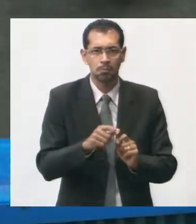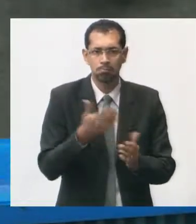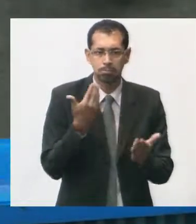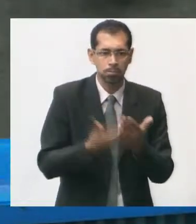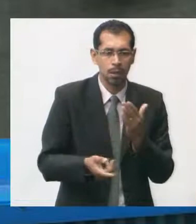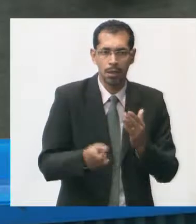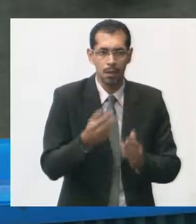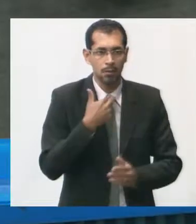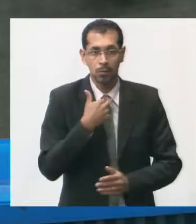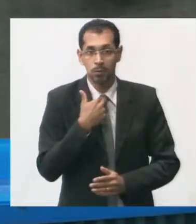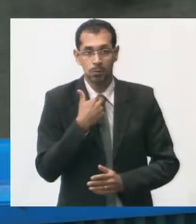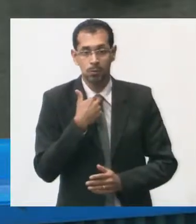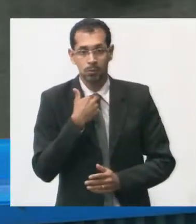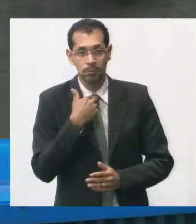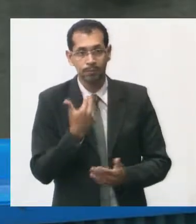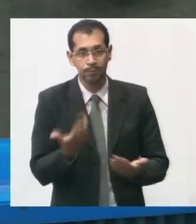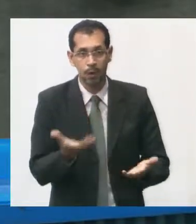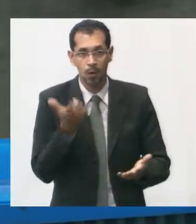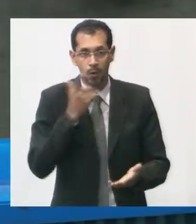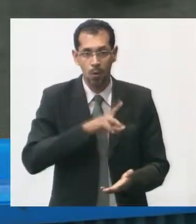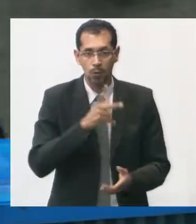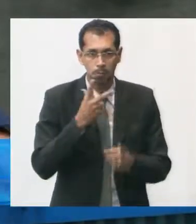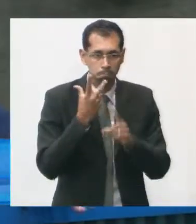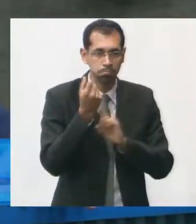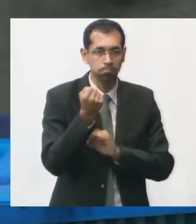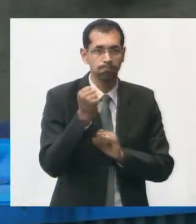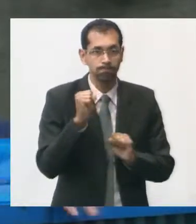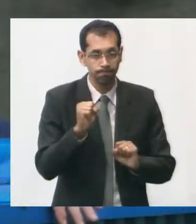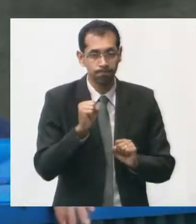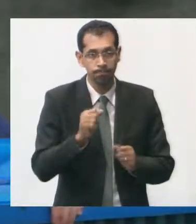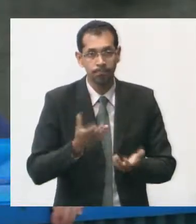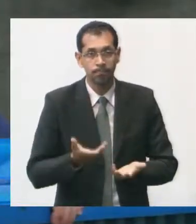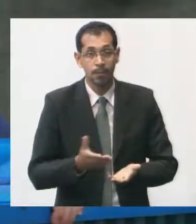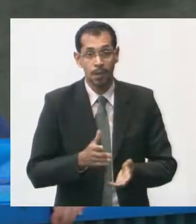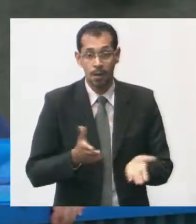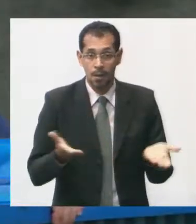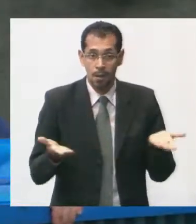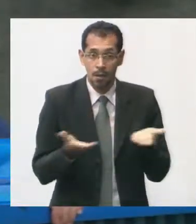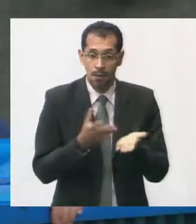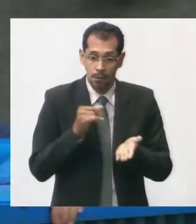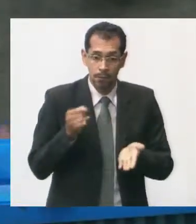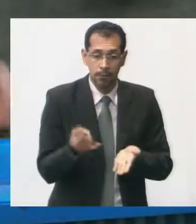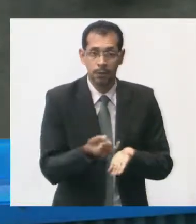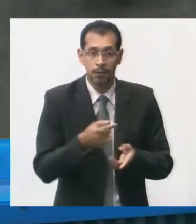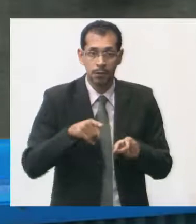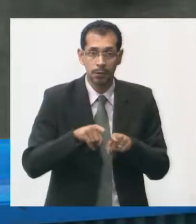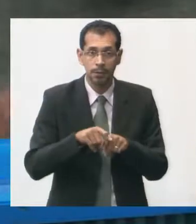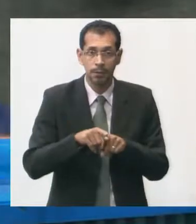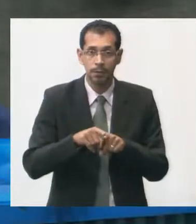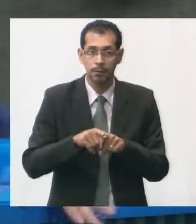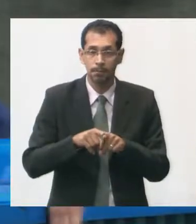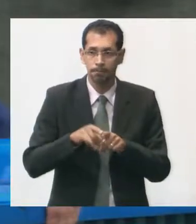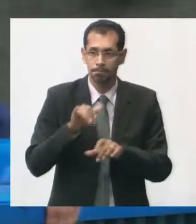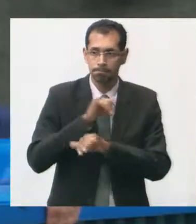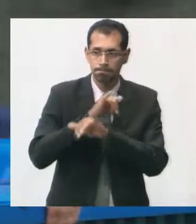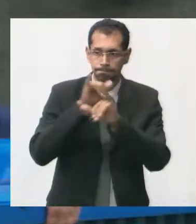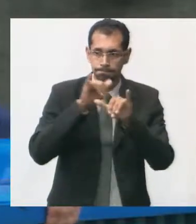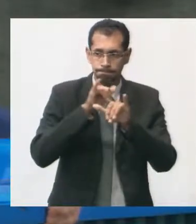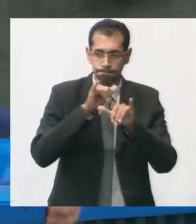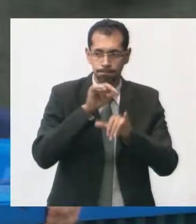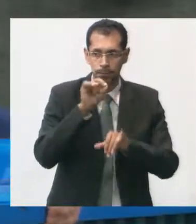nós conseguimos a vitória. Agora fica o meu recado, Ricardo e todos vocês da